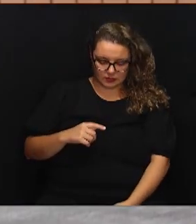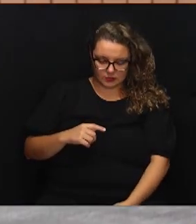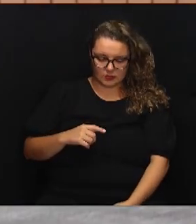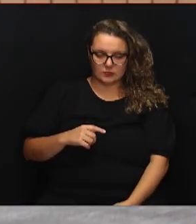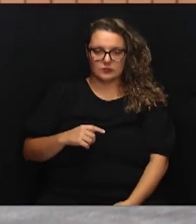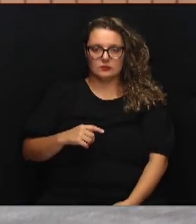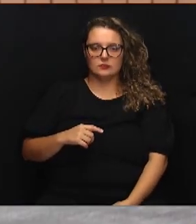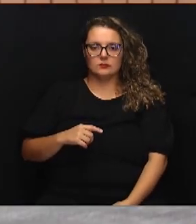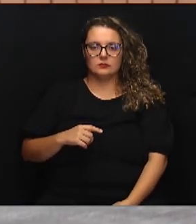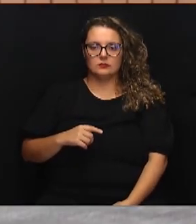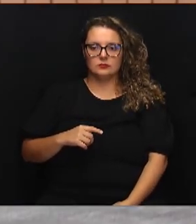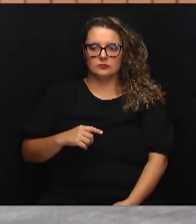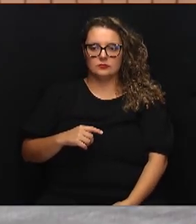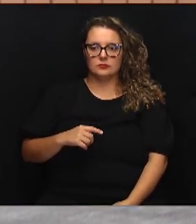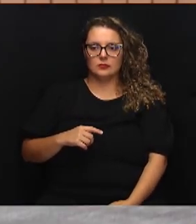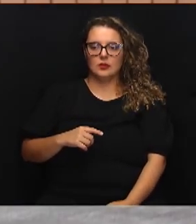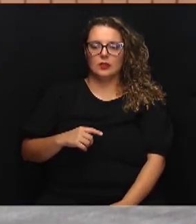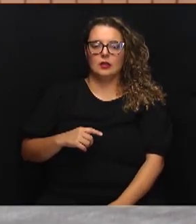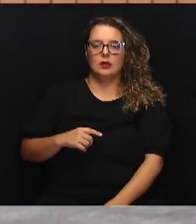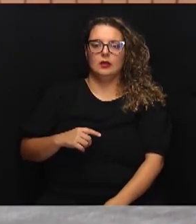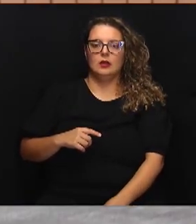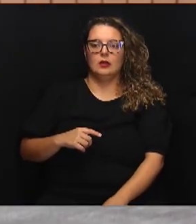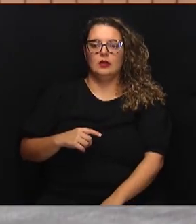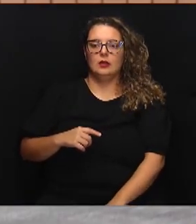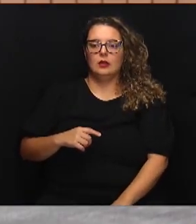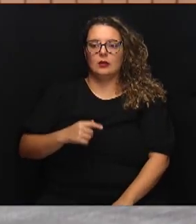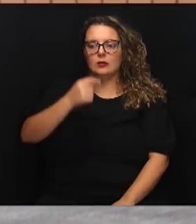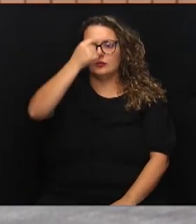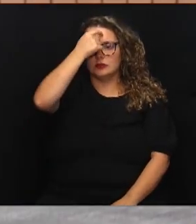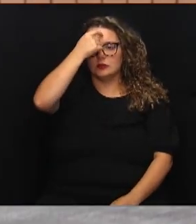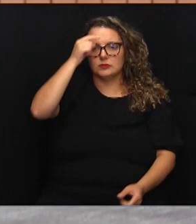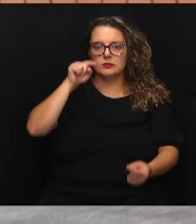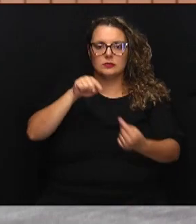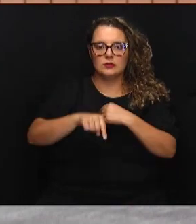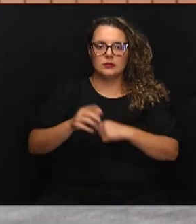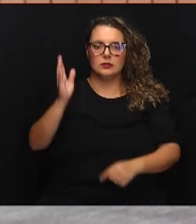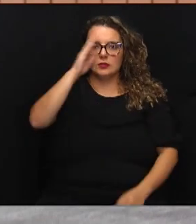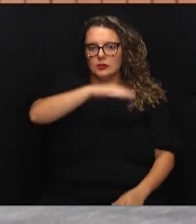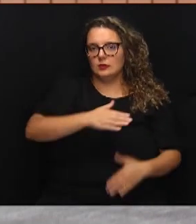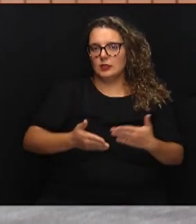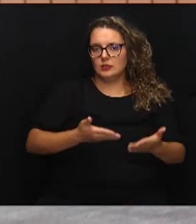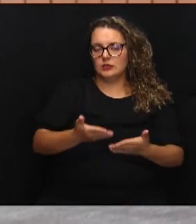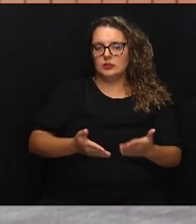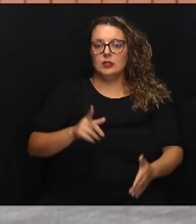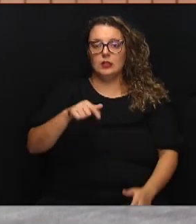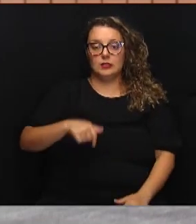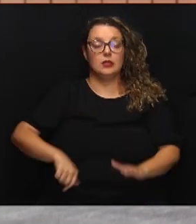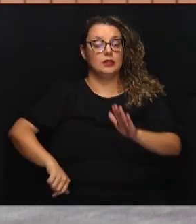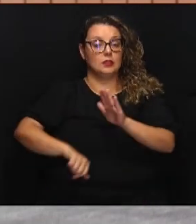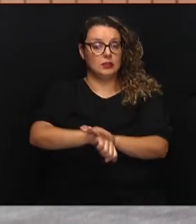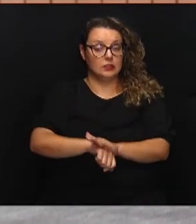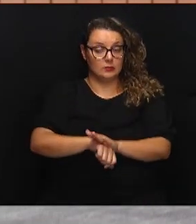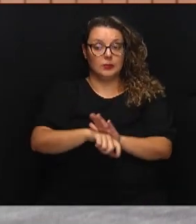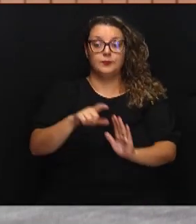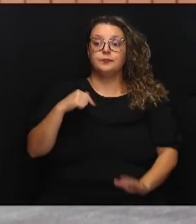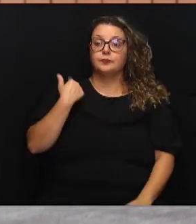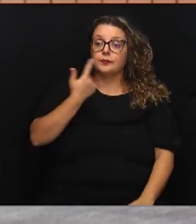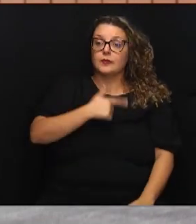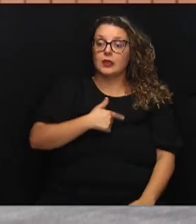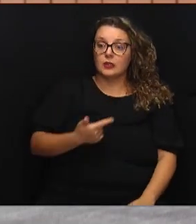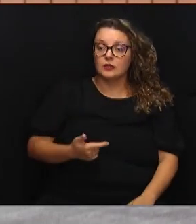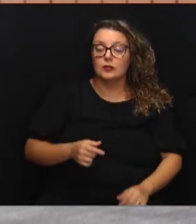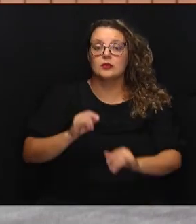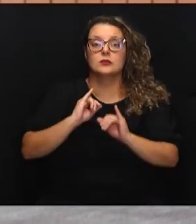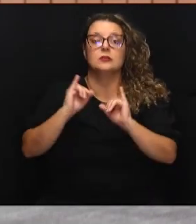da conscientização contra os maus tratos aos animais, até porque hoje maus tratos é crime e a gente tem que levar essa